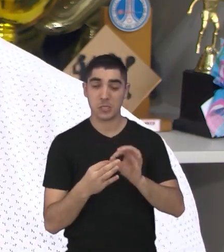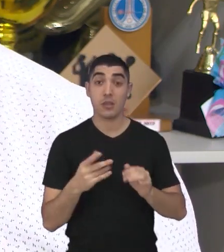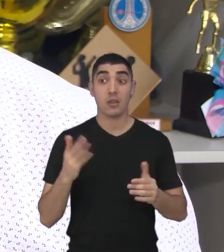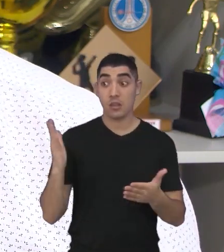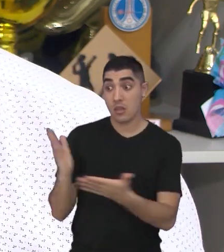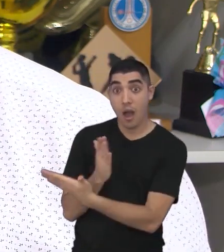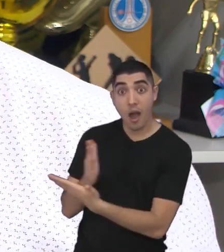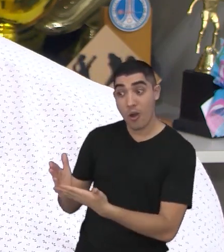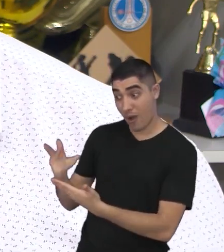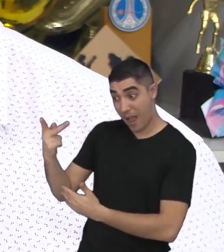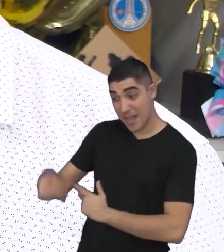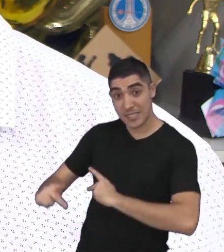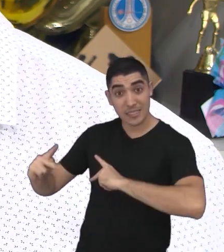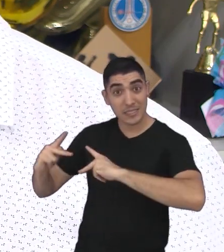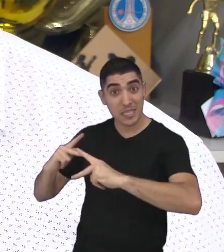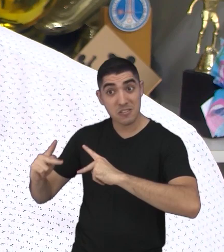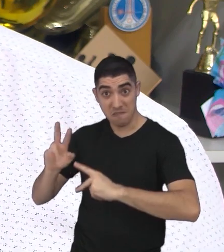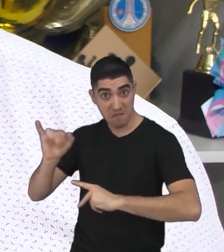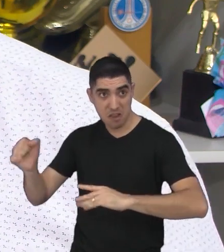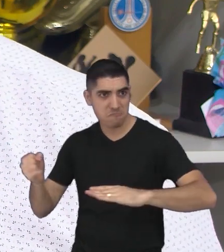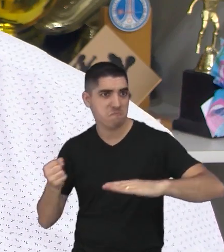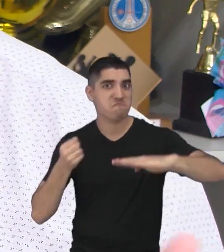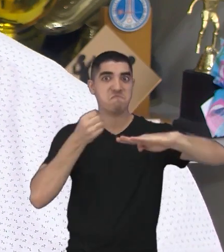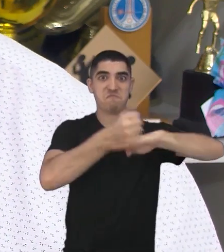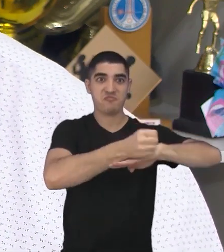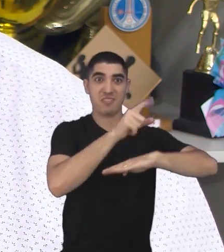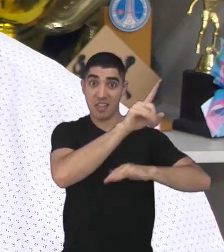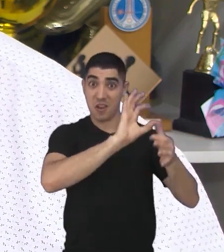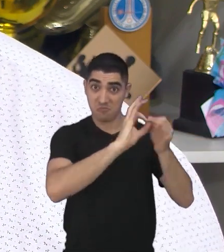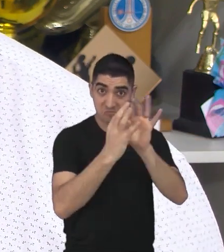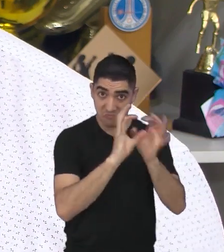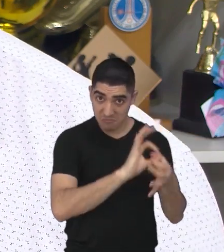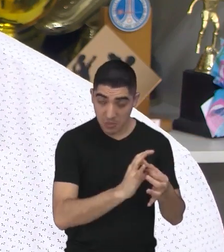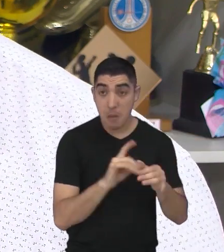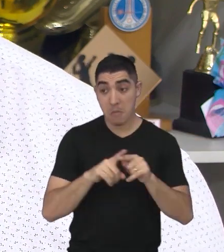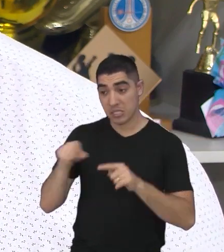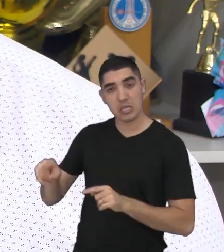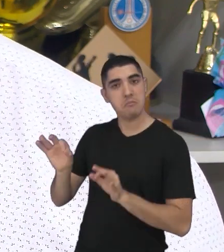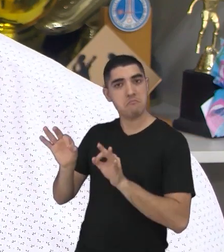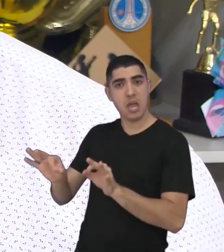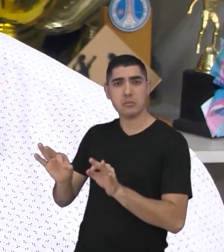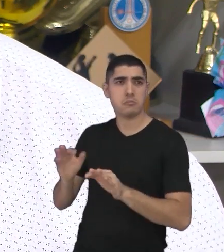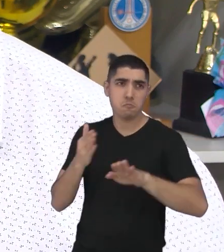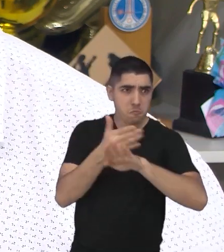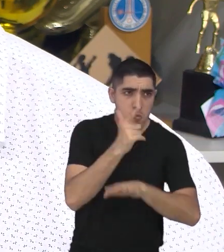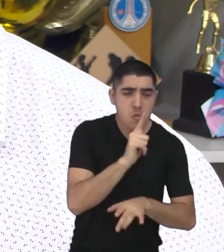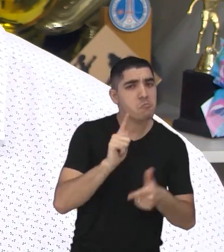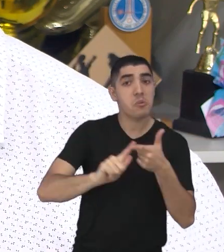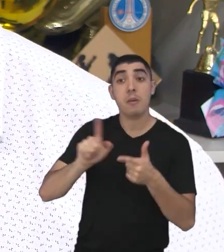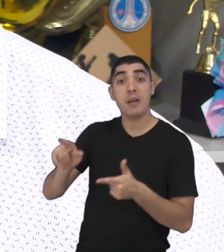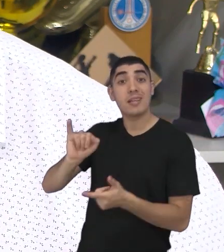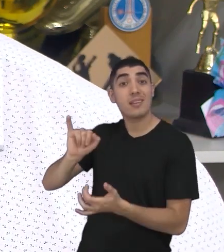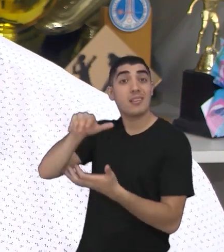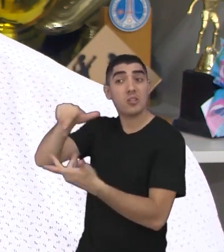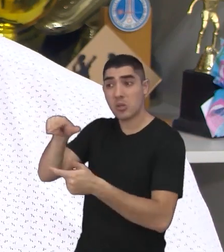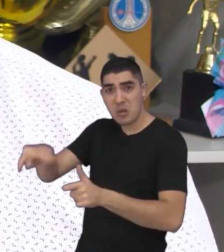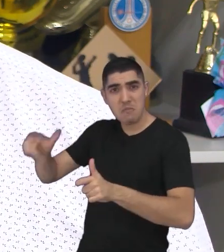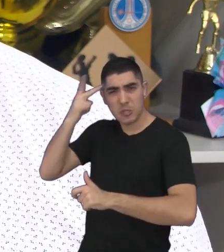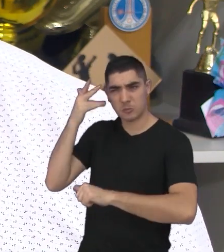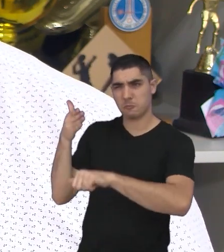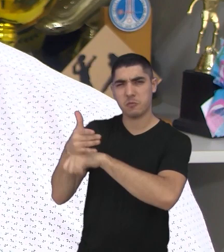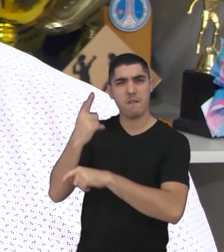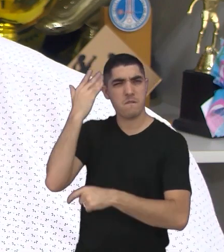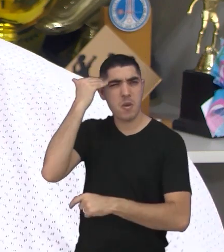temos atletas de São José que, ou indo ou não para uma Olimpíada, mas são atletas a nível internacional, eles são espelho para